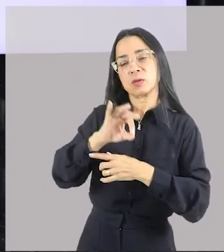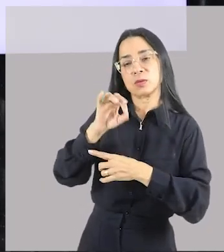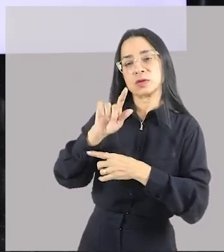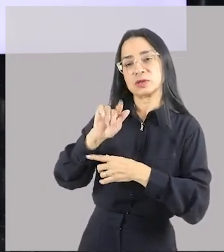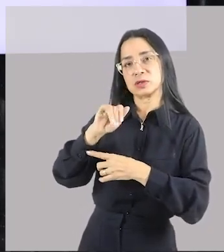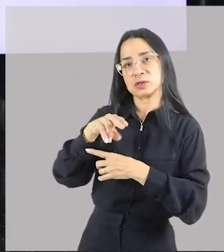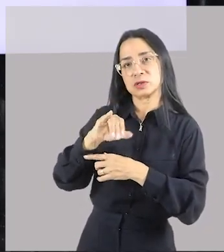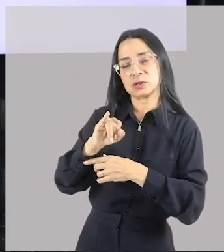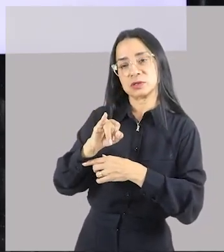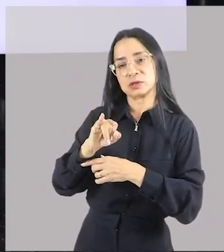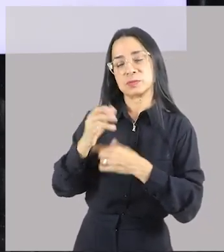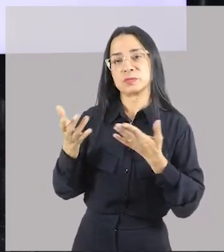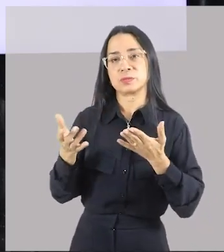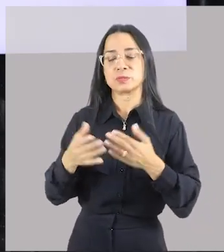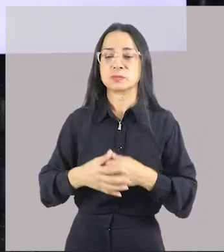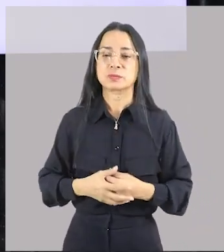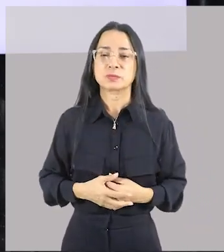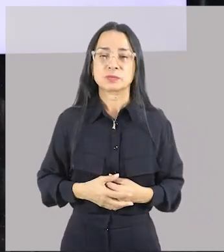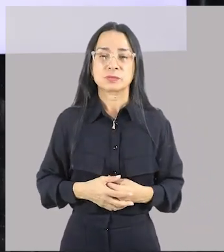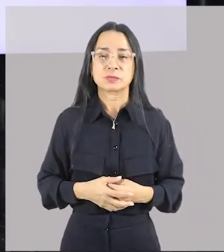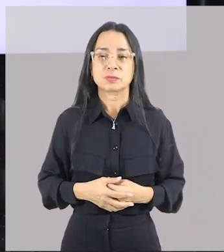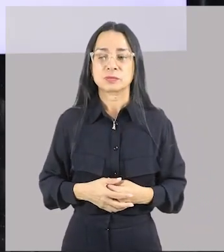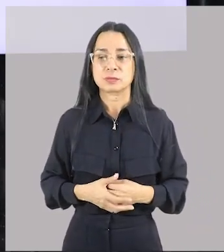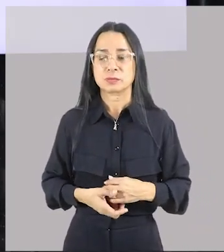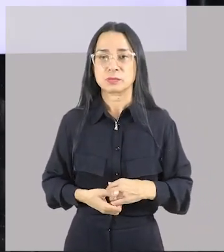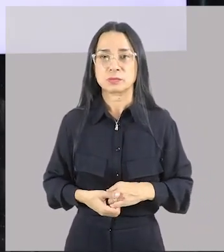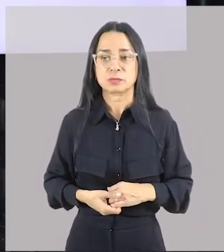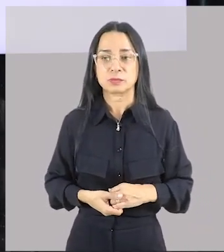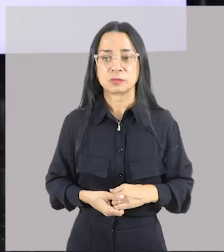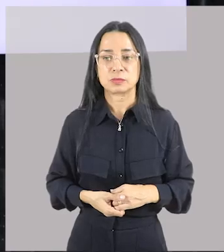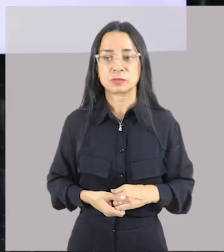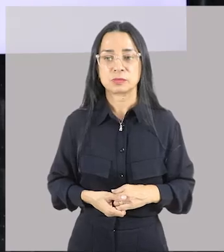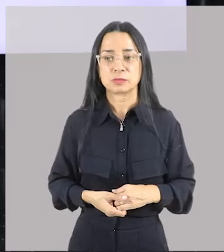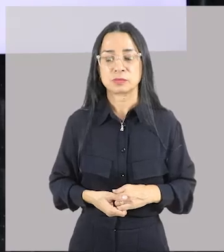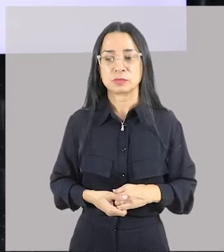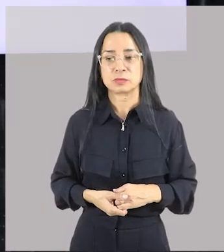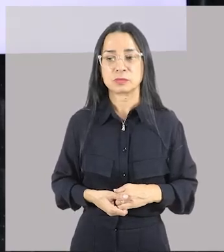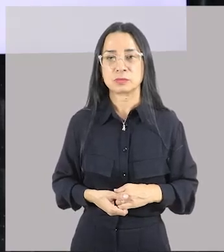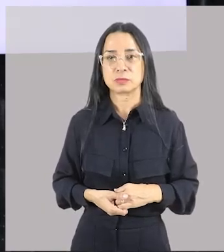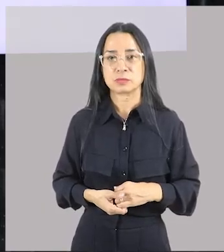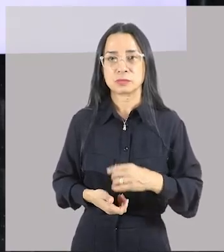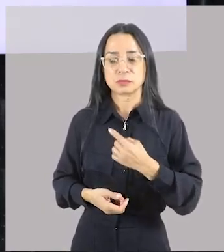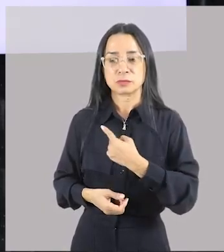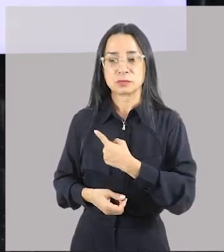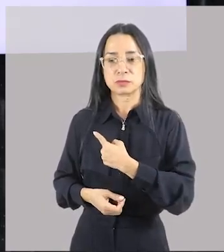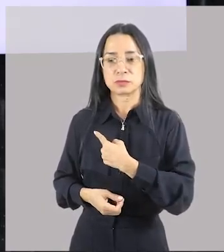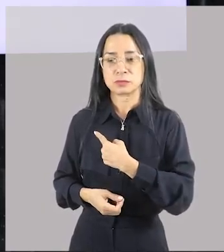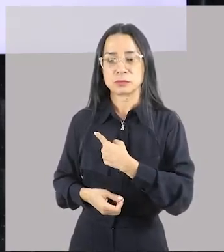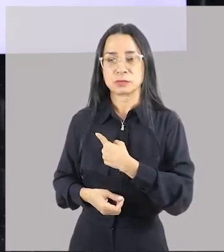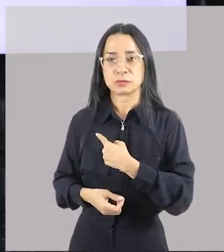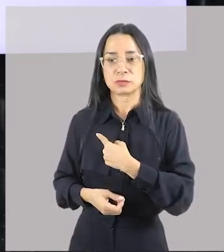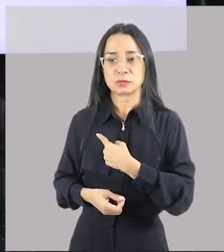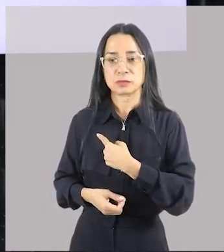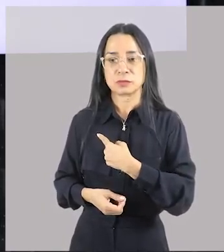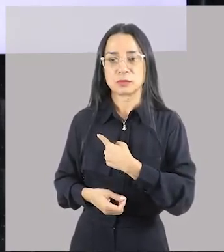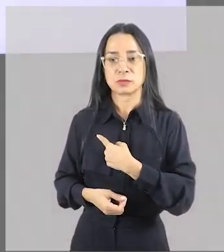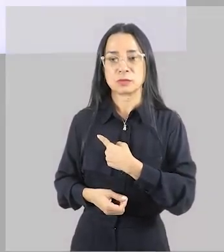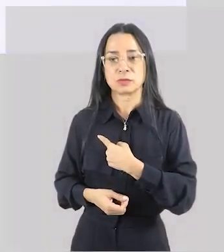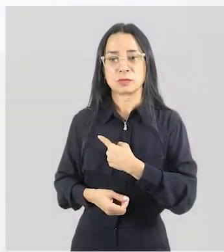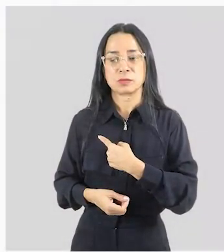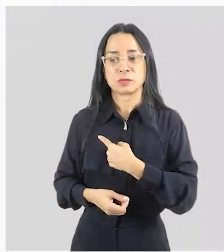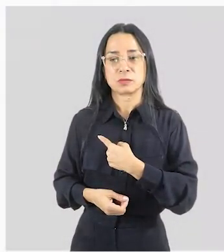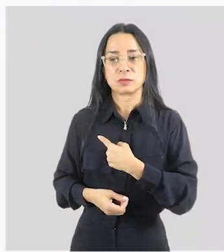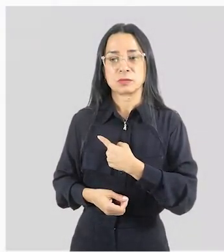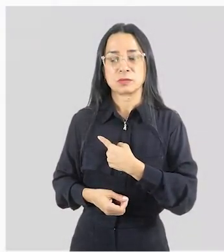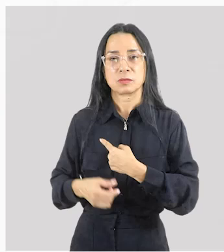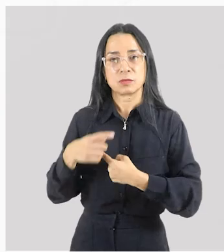a desigualdade social, incluindo a distribuição de renda. E o valor varia de 0 até 1. E a